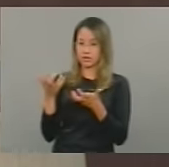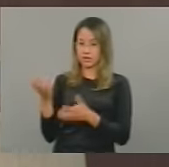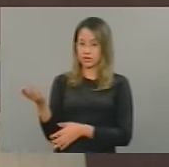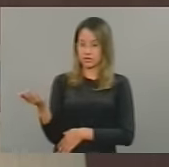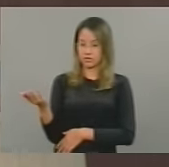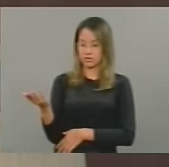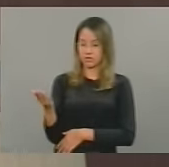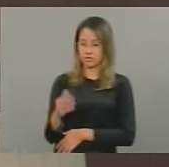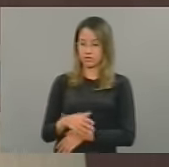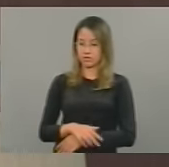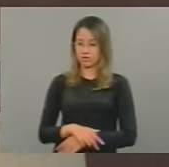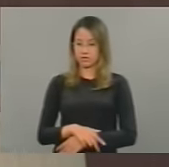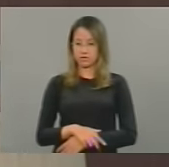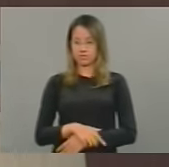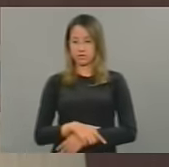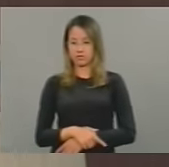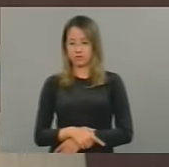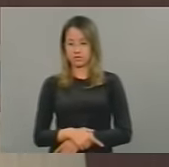Deputada.